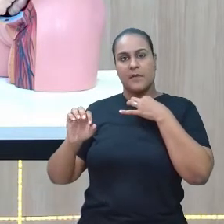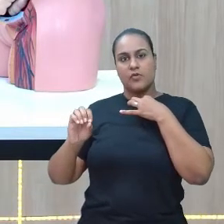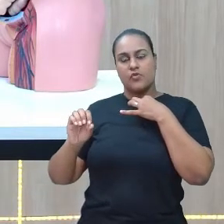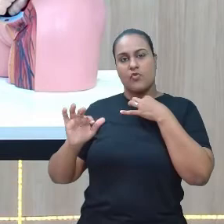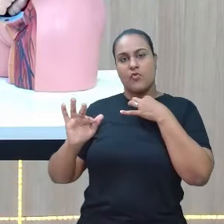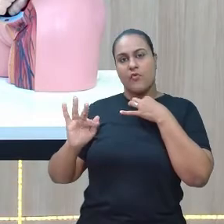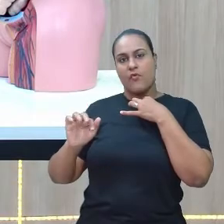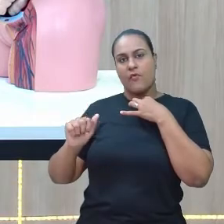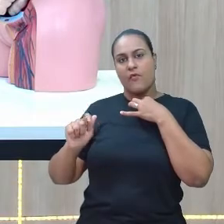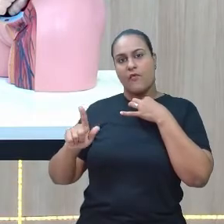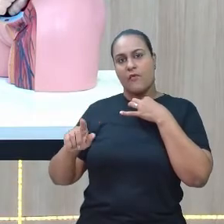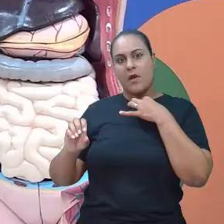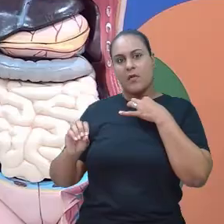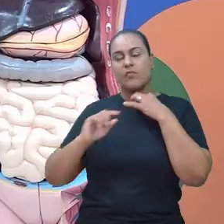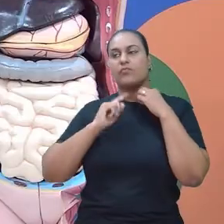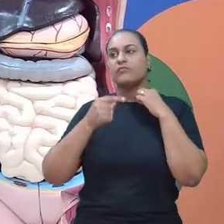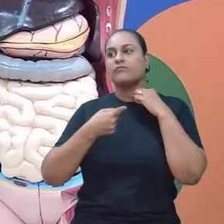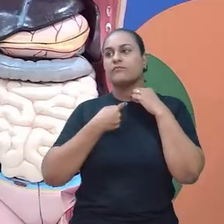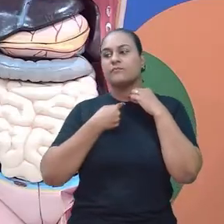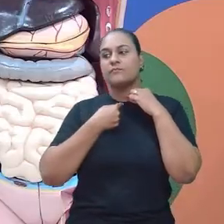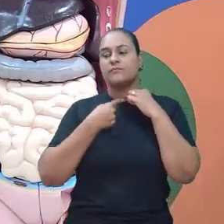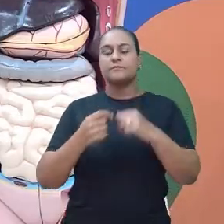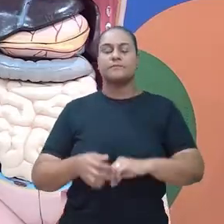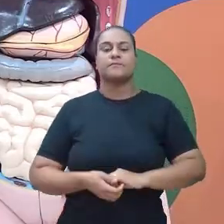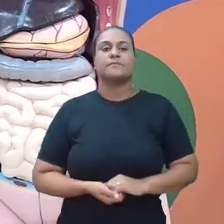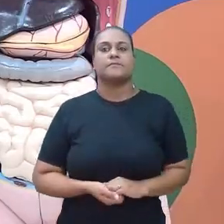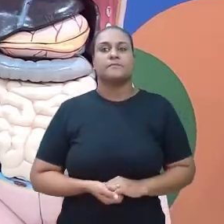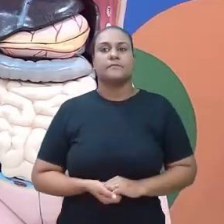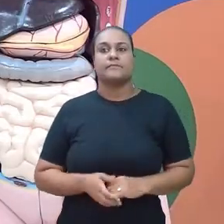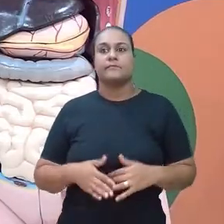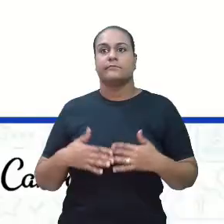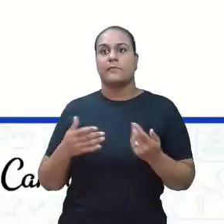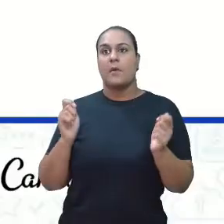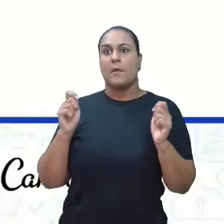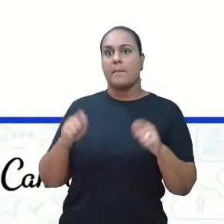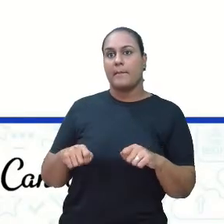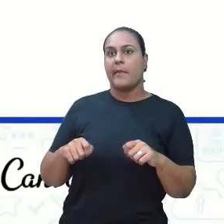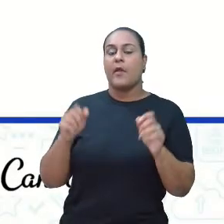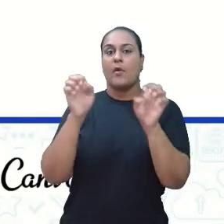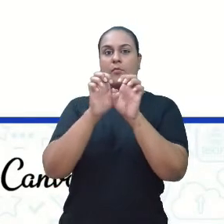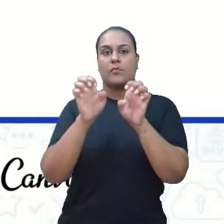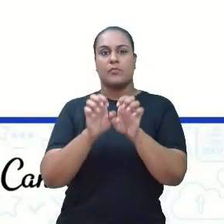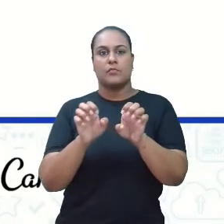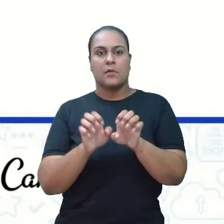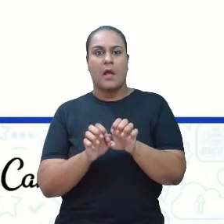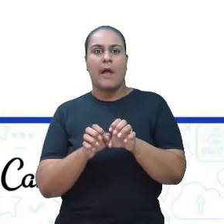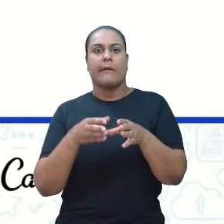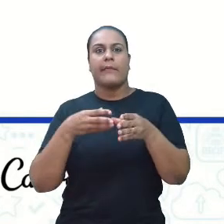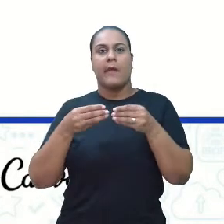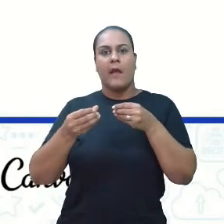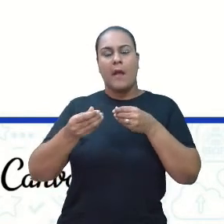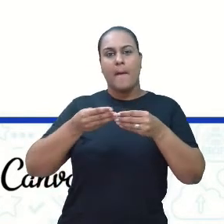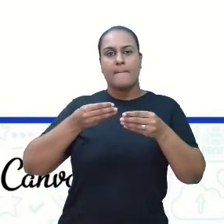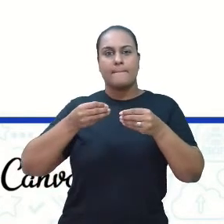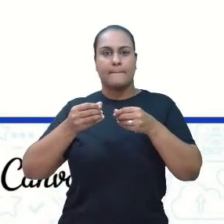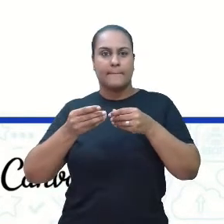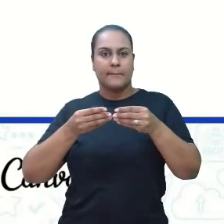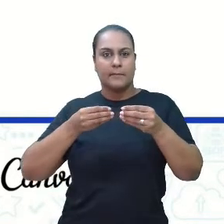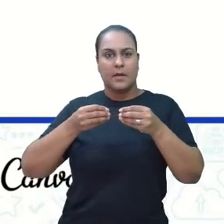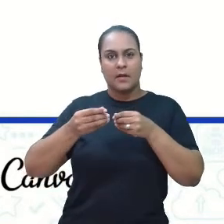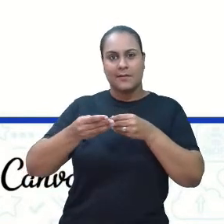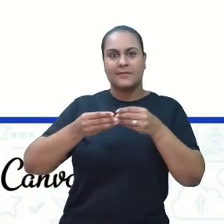aqui, logo abaixo aqui. Então, ela possui uma estrutura cartilaginosa, ou seja, com